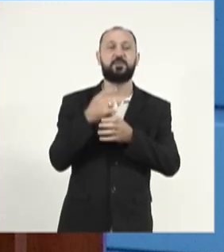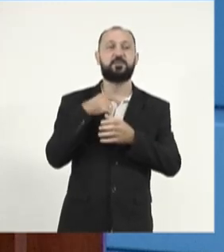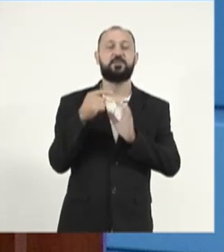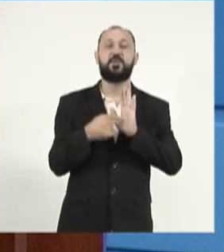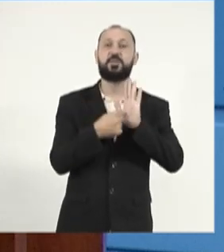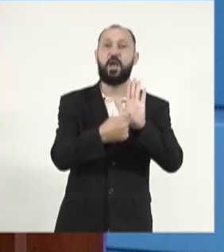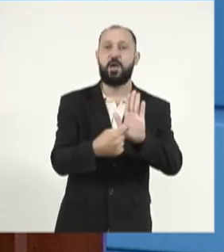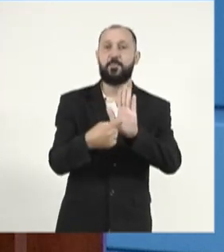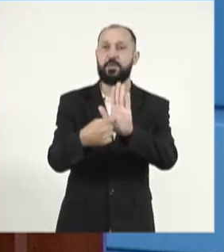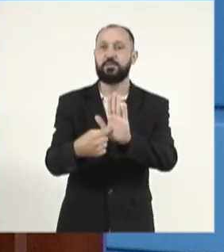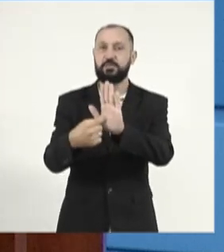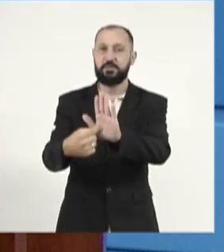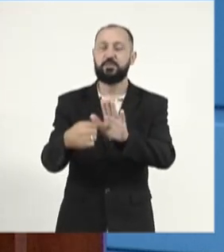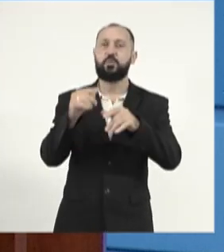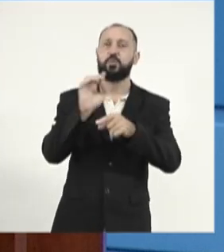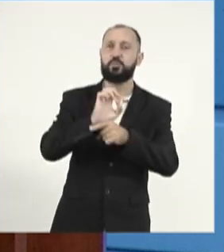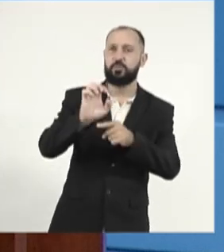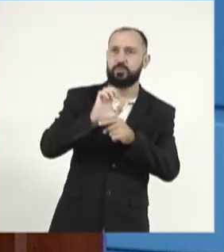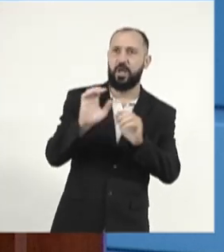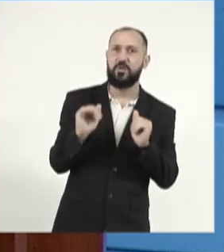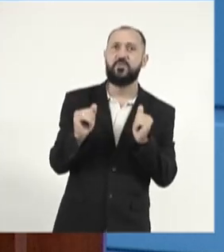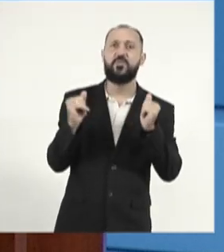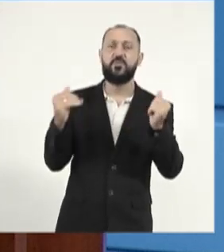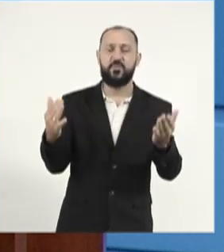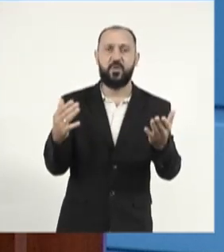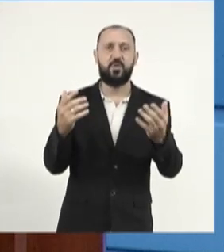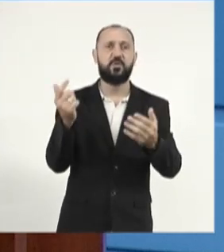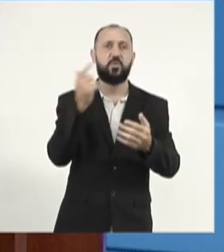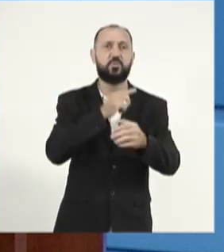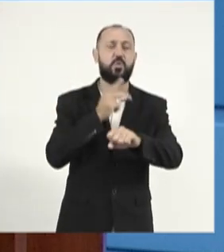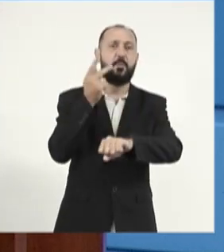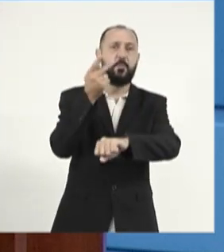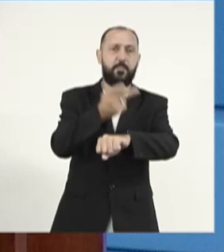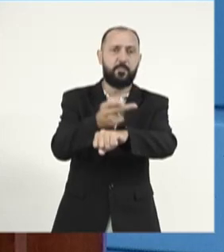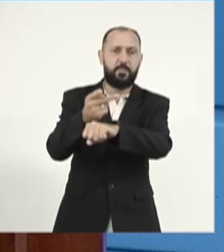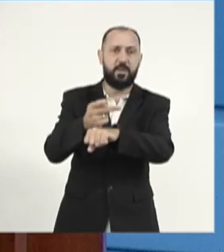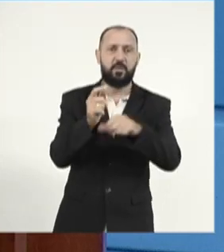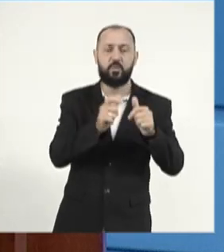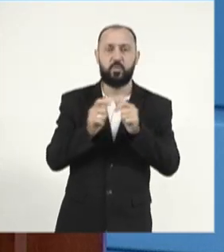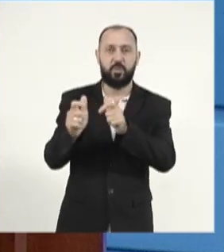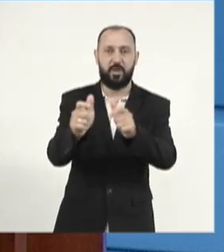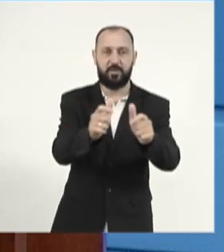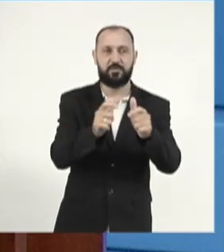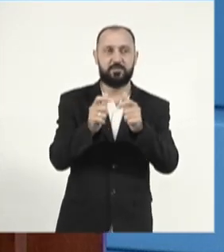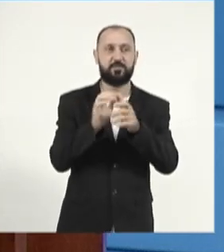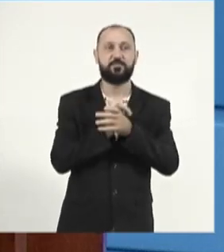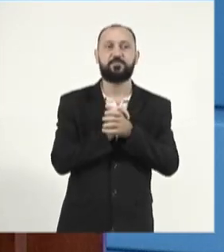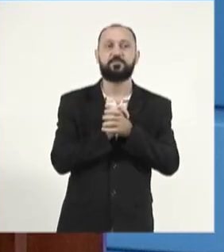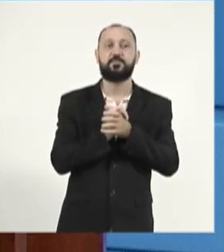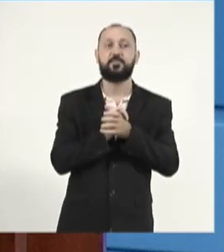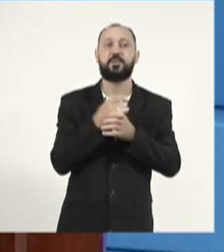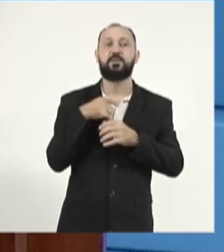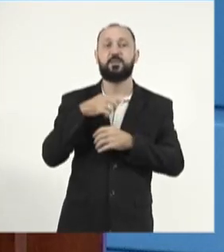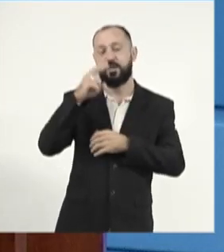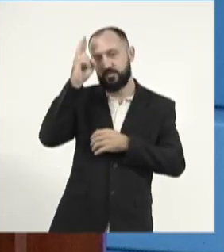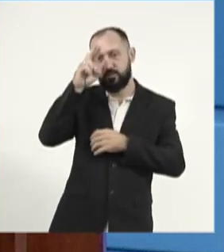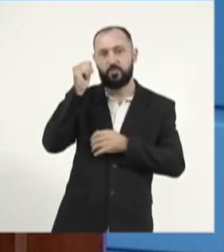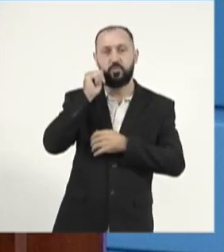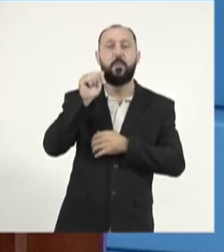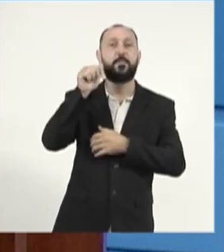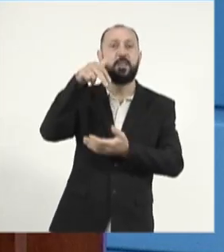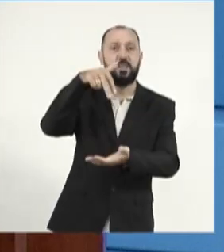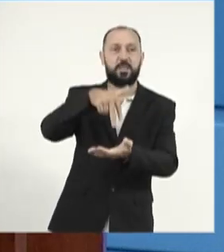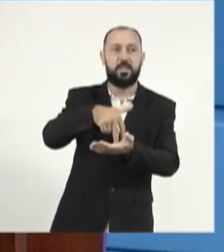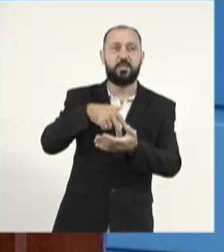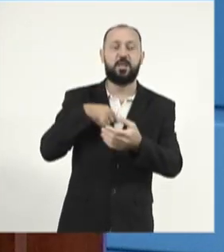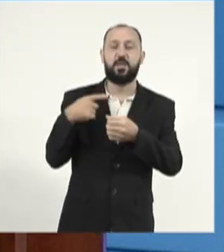sendo apresentada no Estado, fora do Estado, ganhou prêmios em vários lugares, e fala a história de uma moça